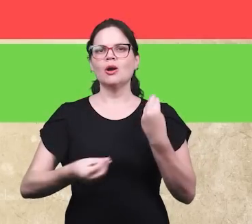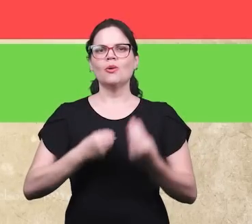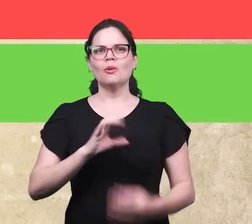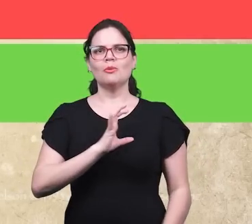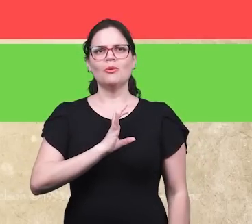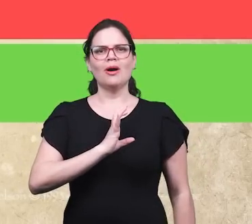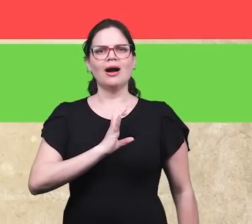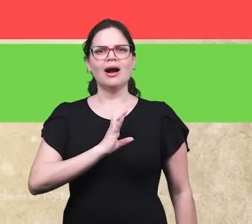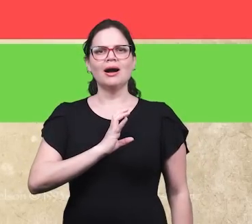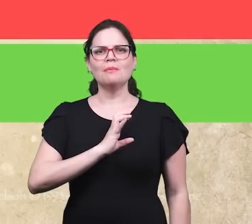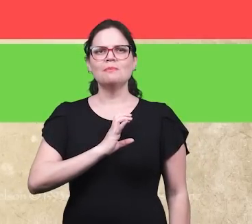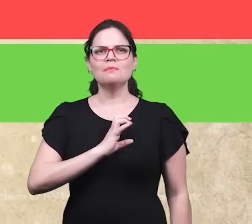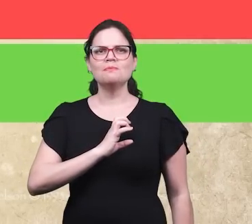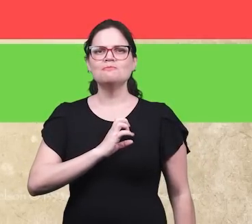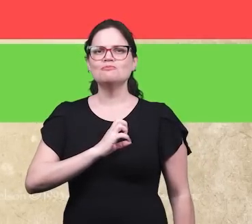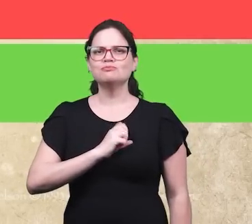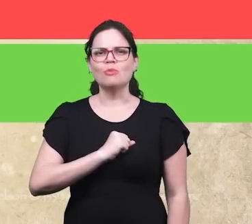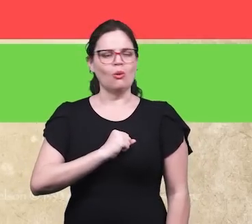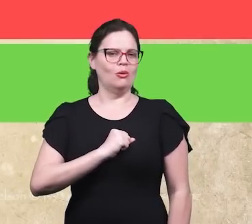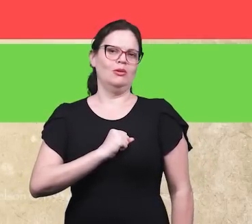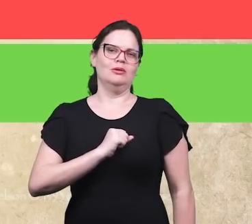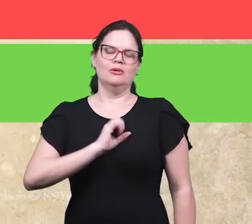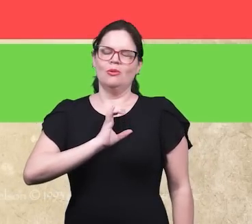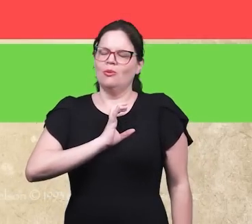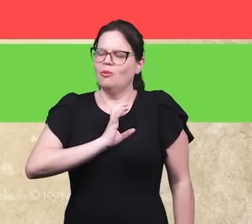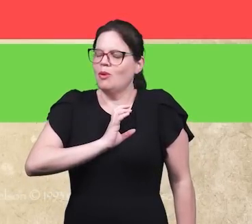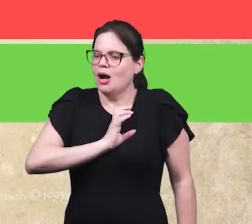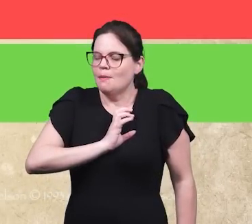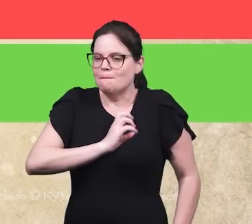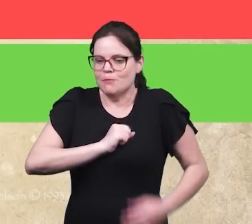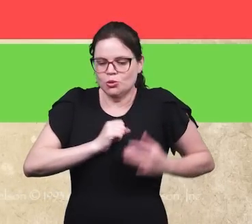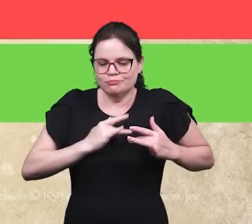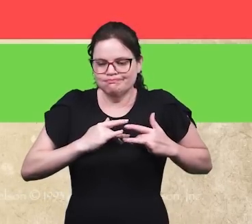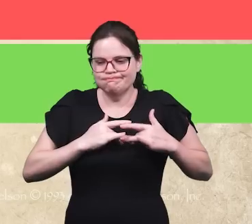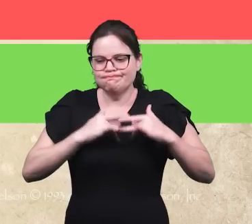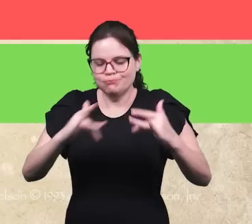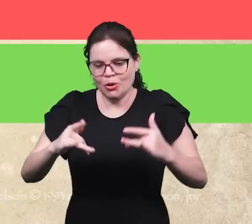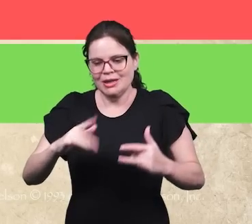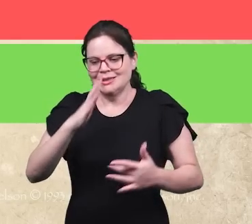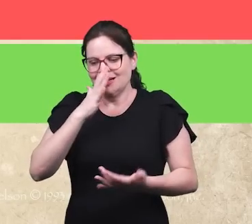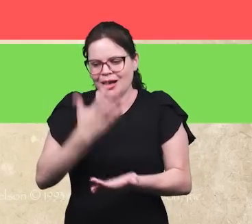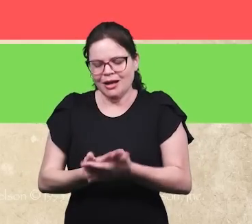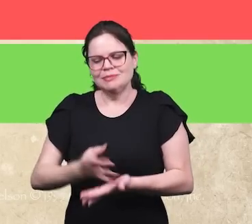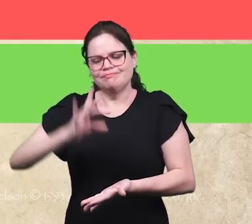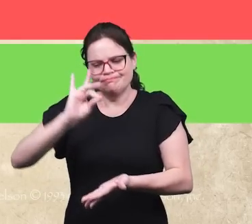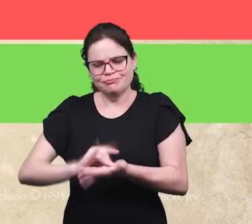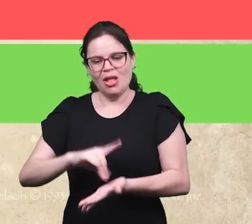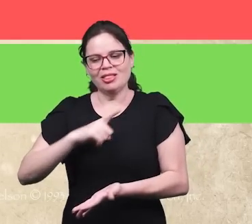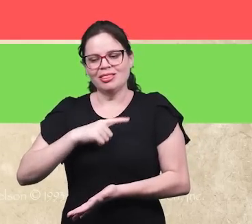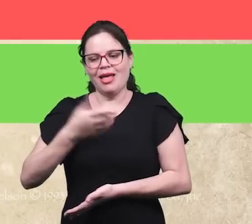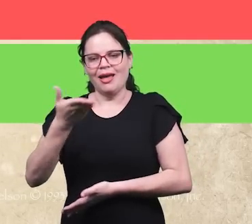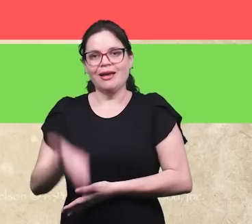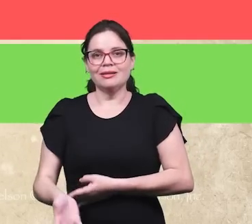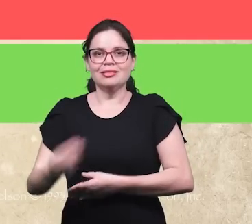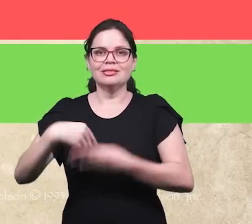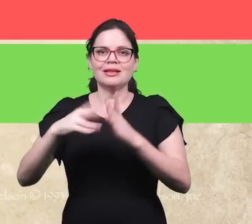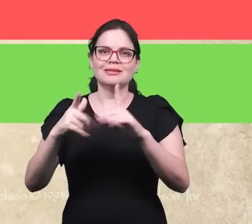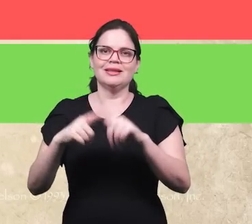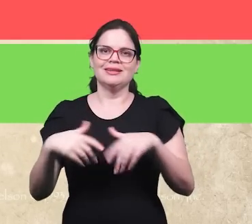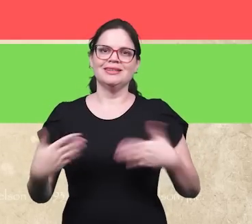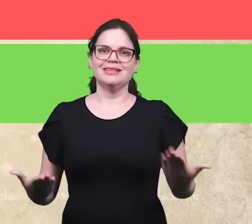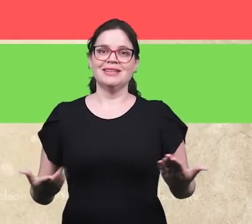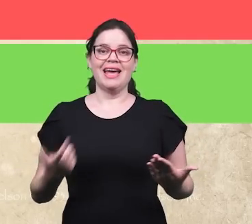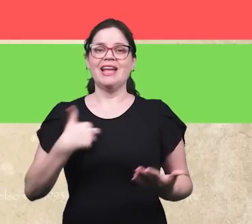amor fraternal está inserido na vida dessa igreja. Ele diz assim: quanto ao amor fraternal,